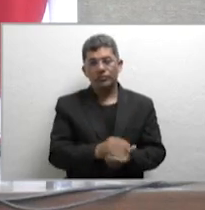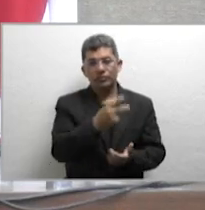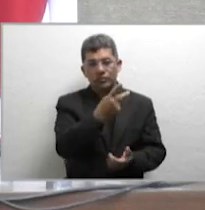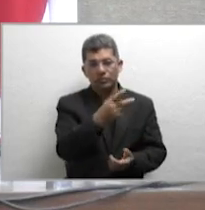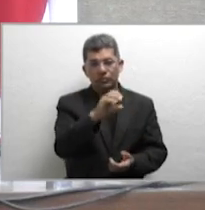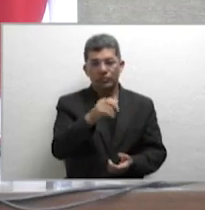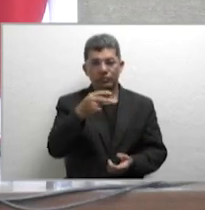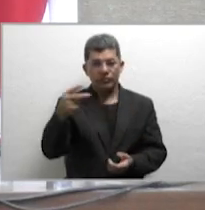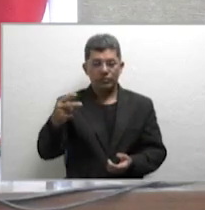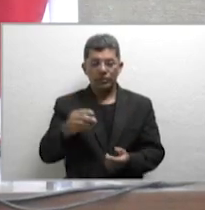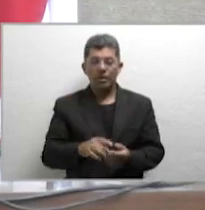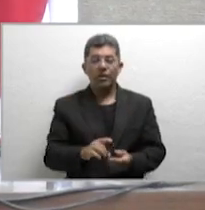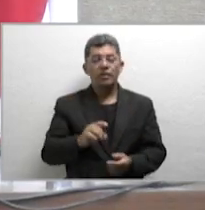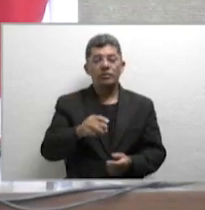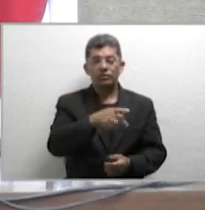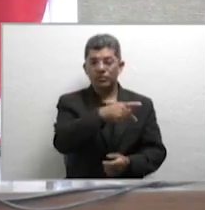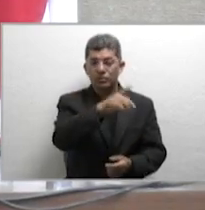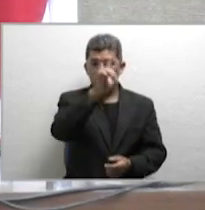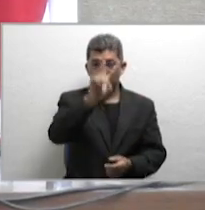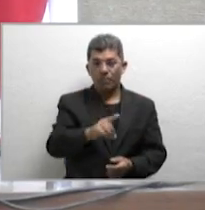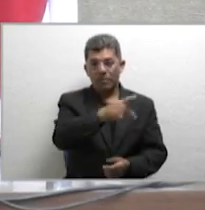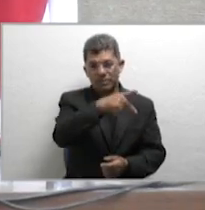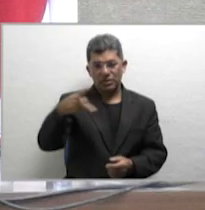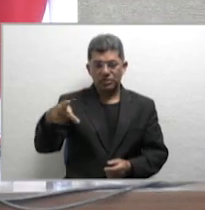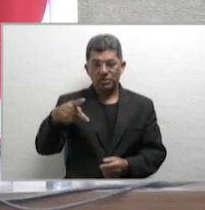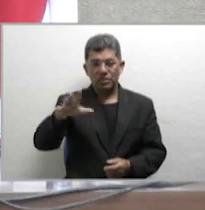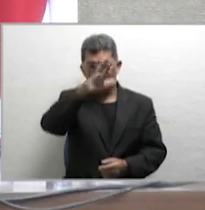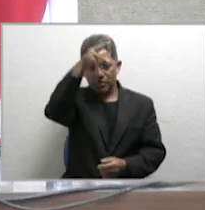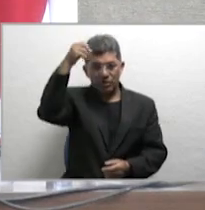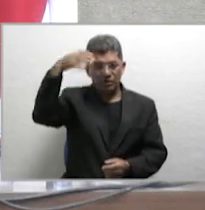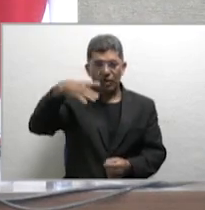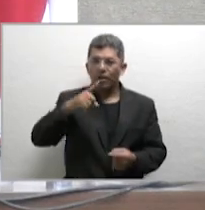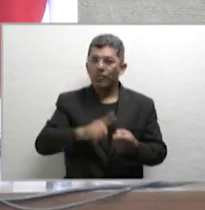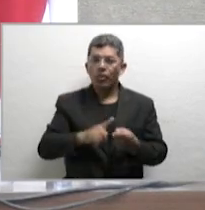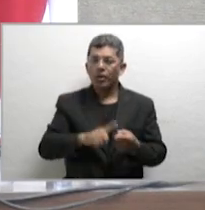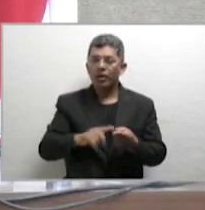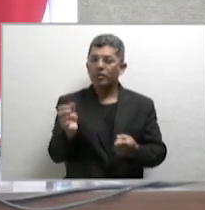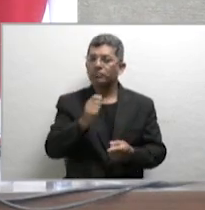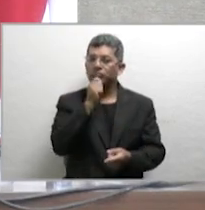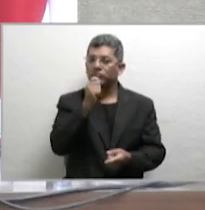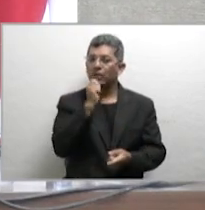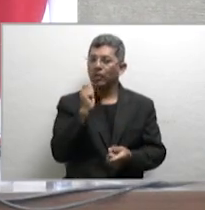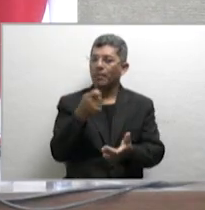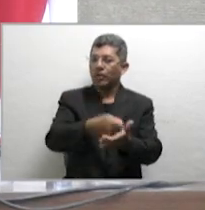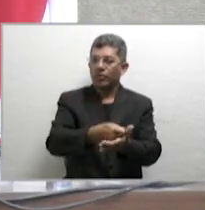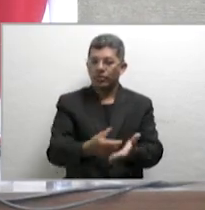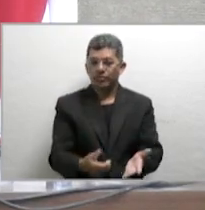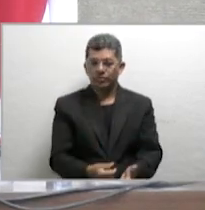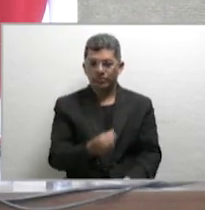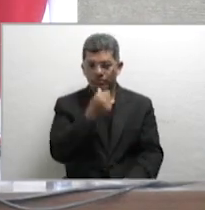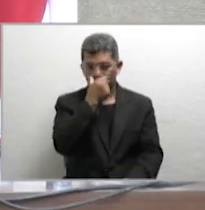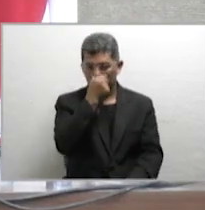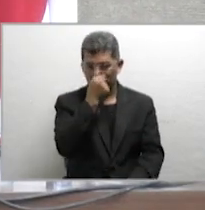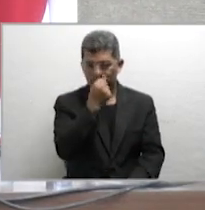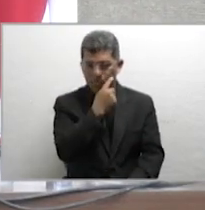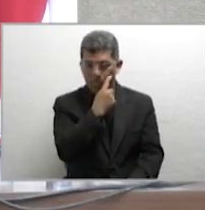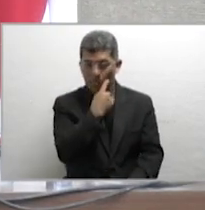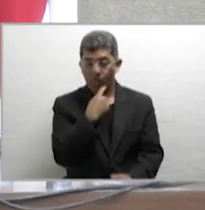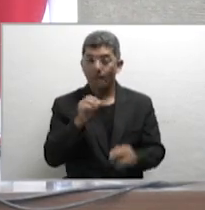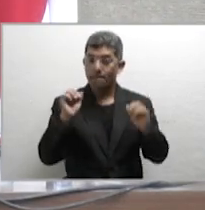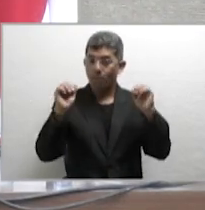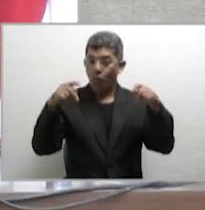Zimmermann, diretor-presidente da Amazonas Energia. Por que que ela não fez o ressarcimento? Então, o povo que está